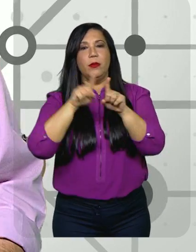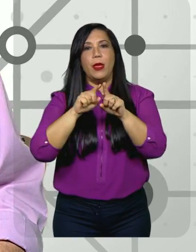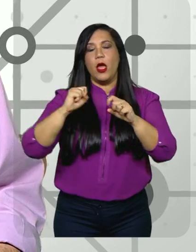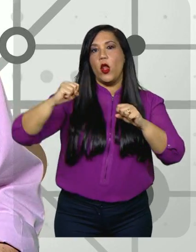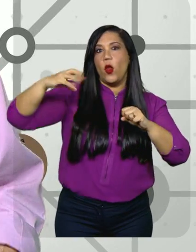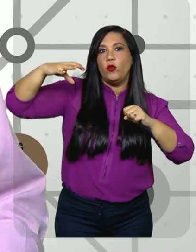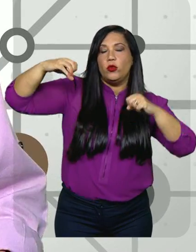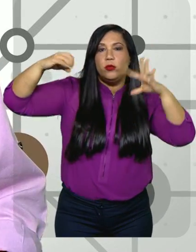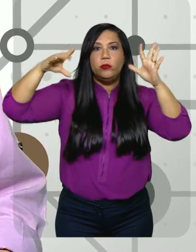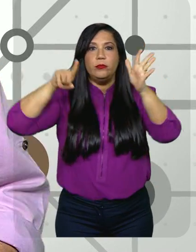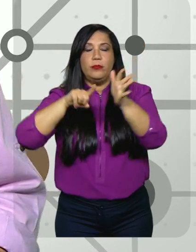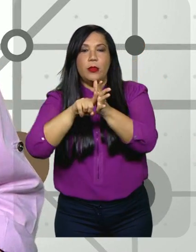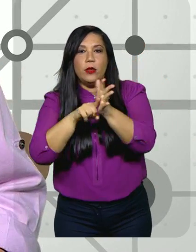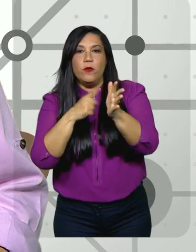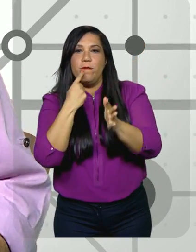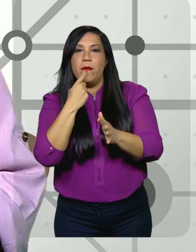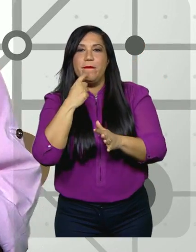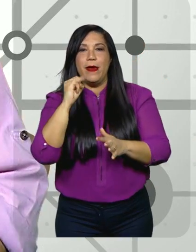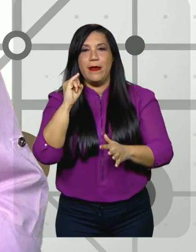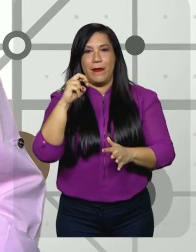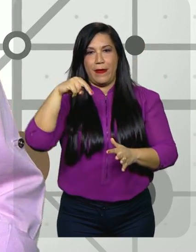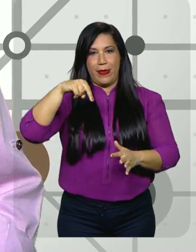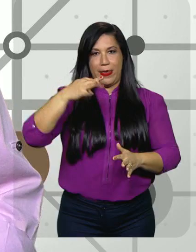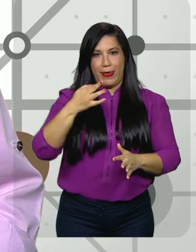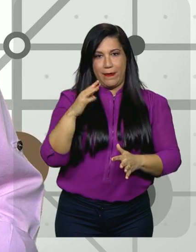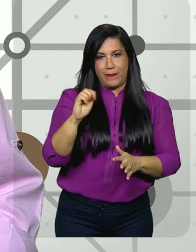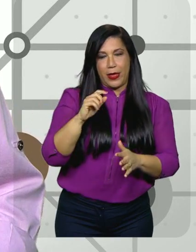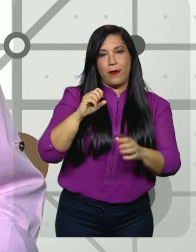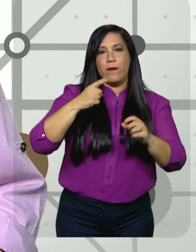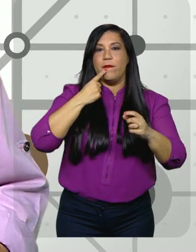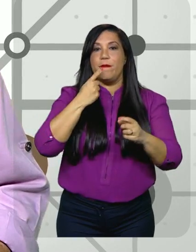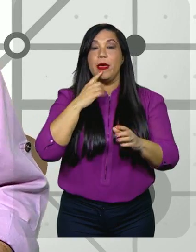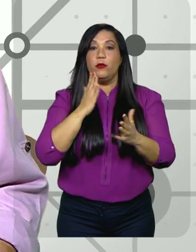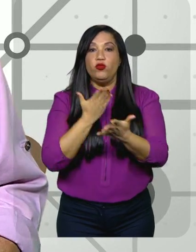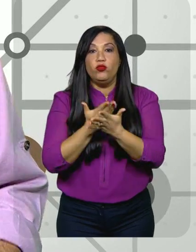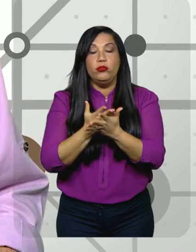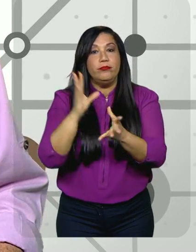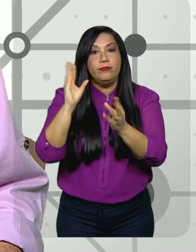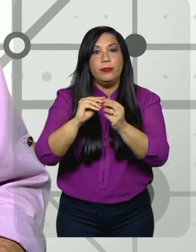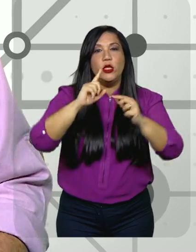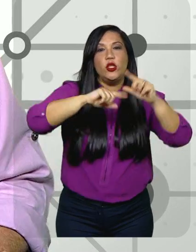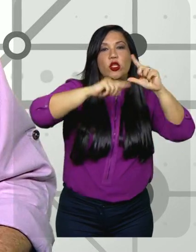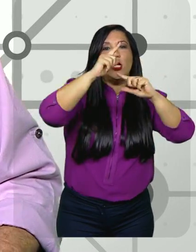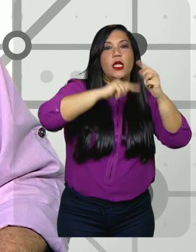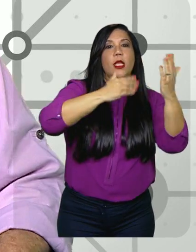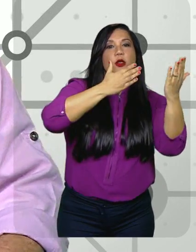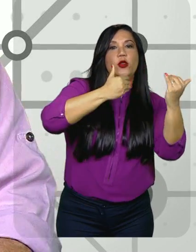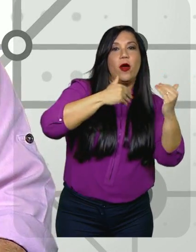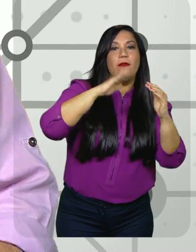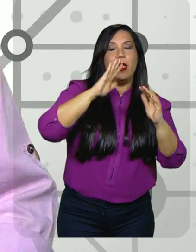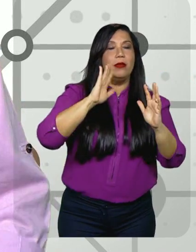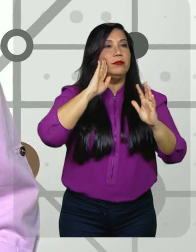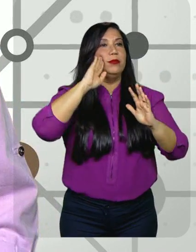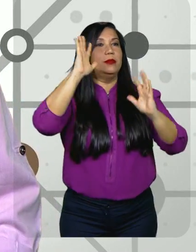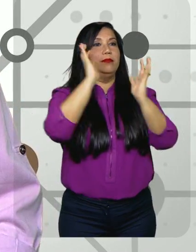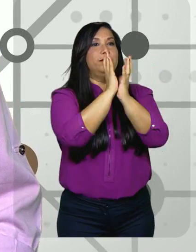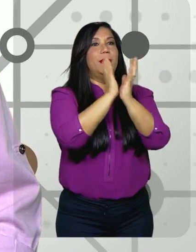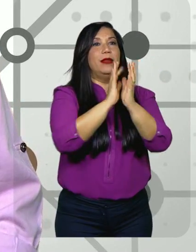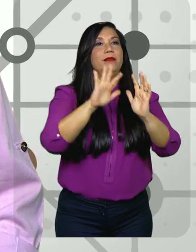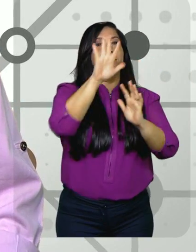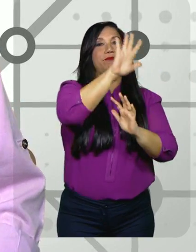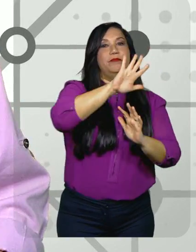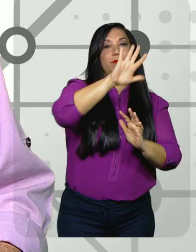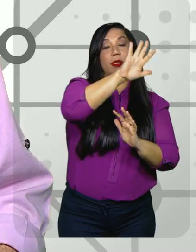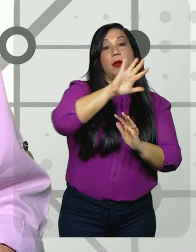e dados em infravermelho. O estudo concluiu que as estrelas mais jovens ficam nos braços espirais da Via